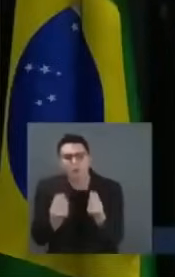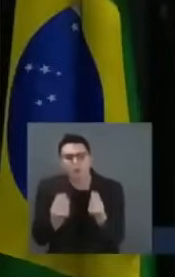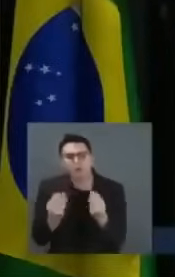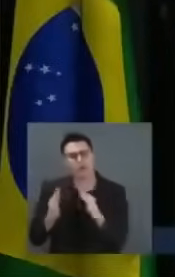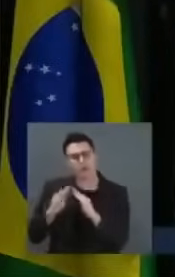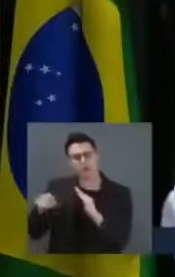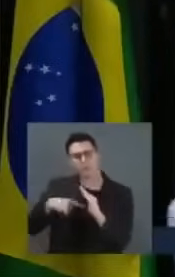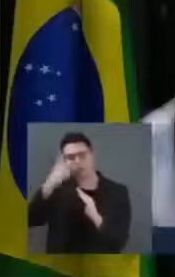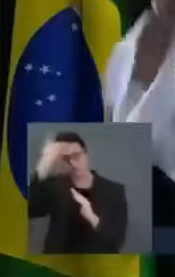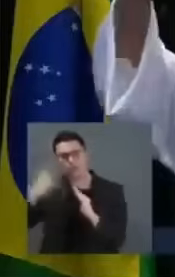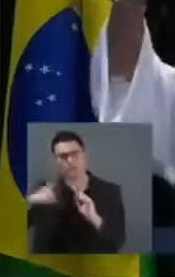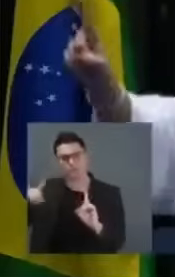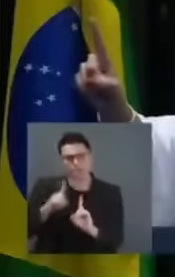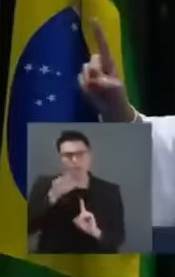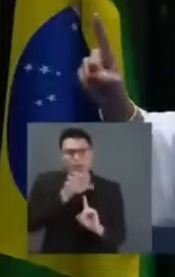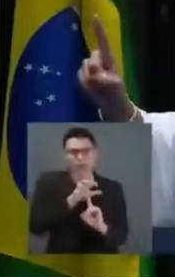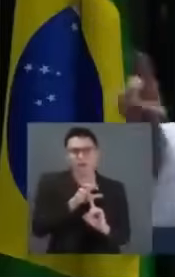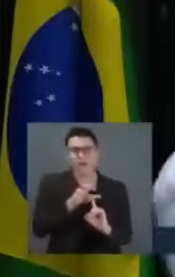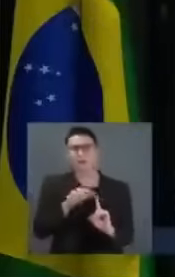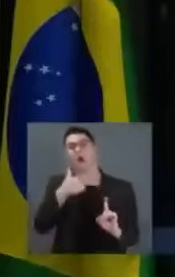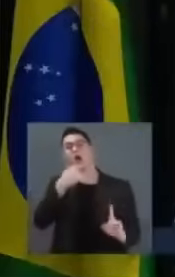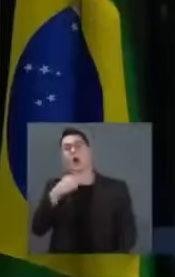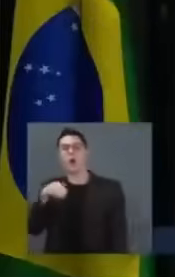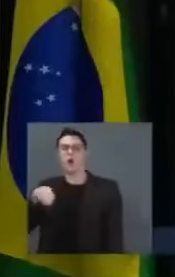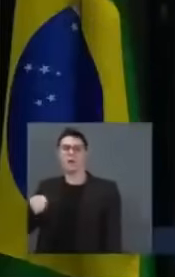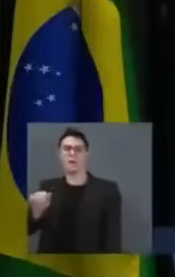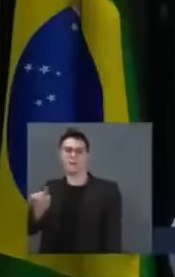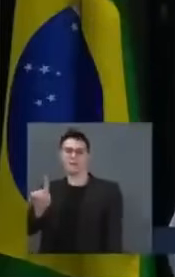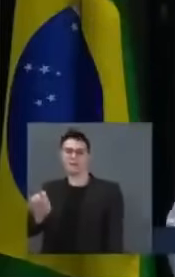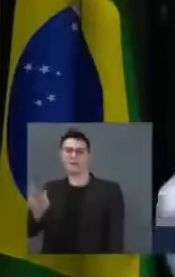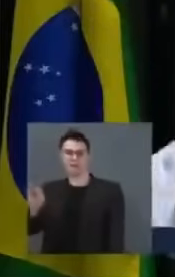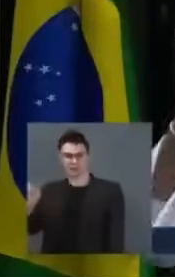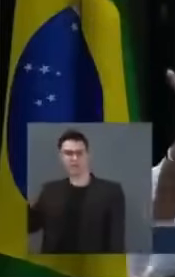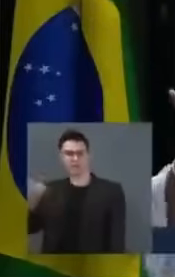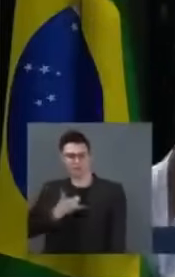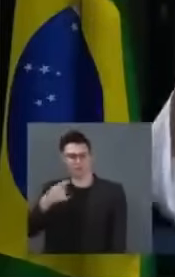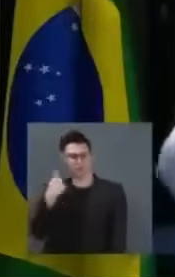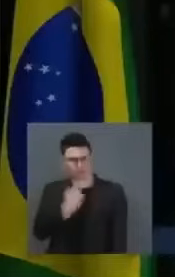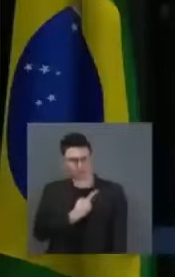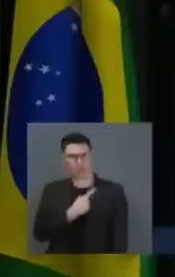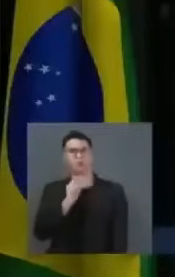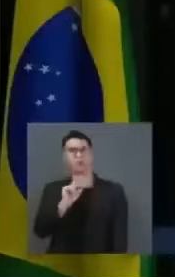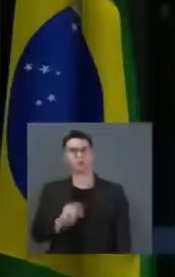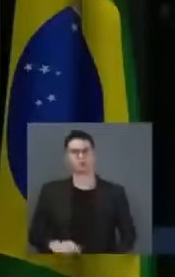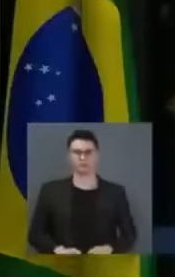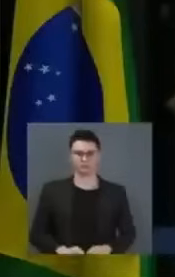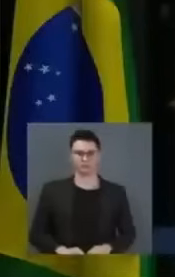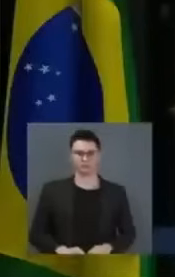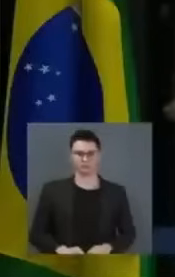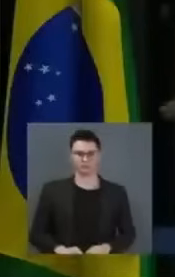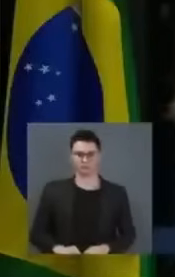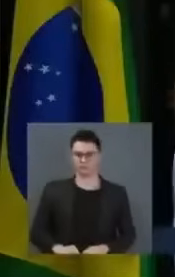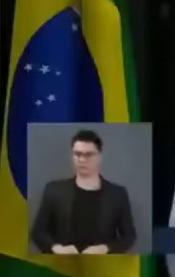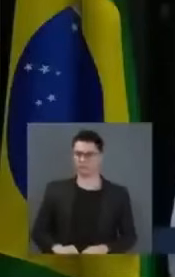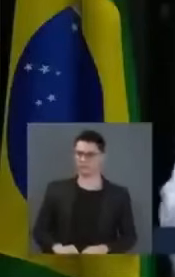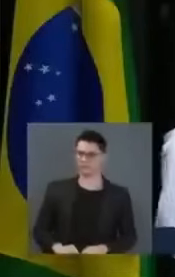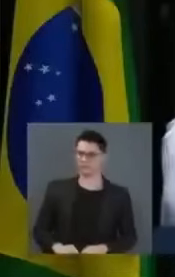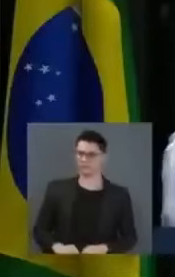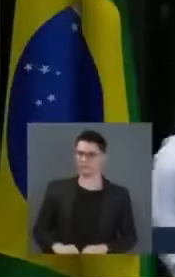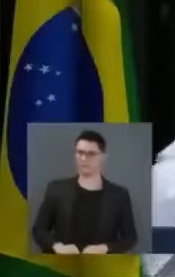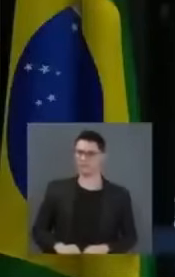algoz. E por isso, Mandetta nos disse, isso nunca foi modificado, que para